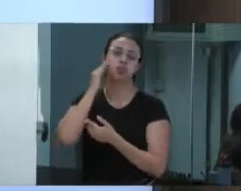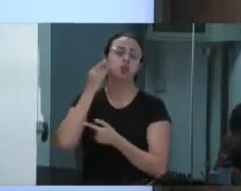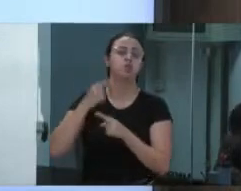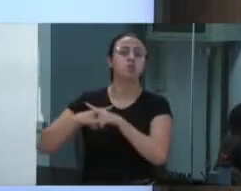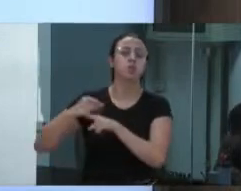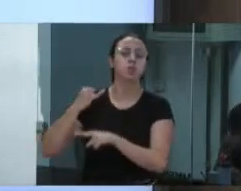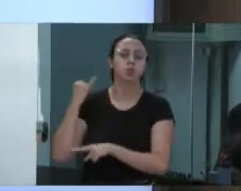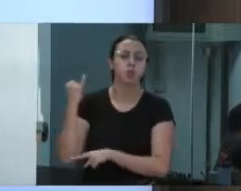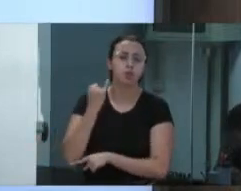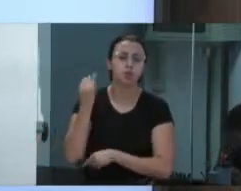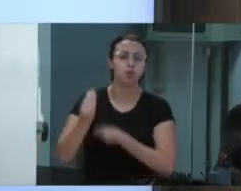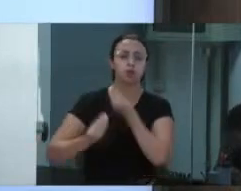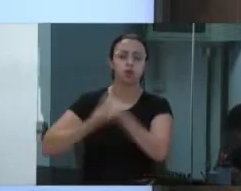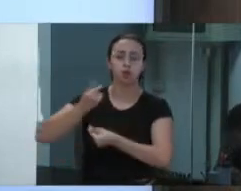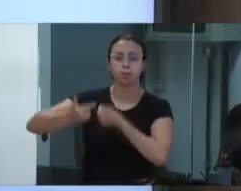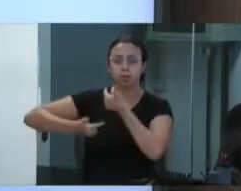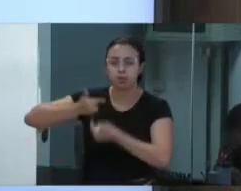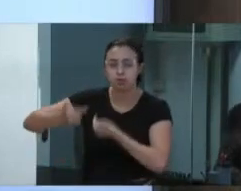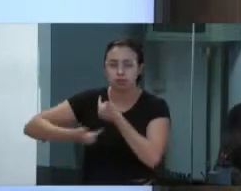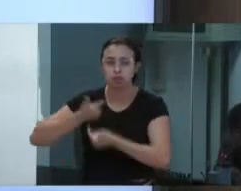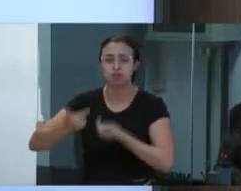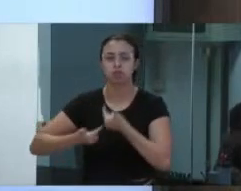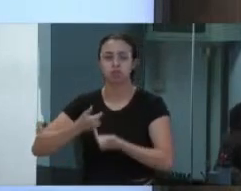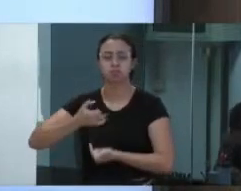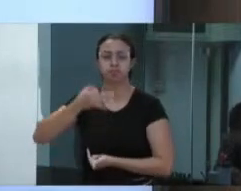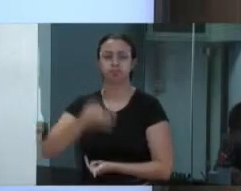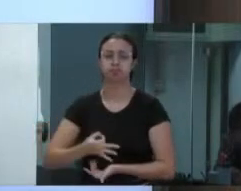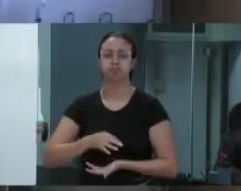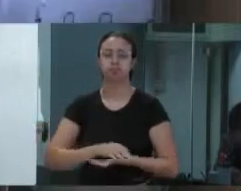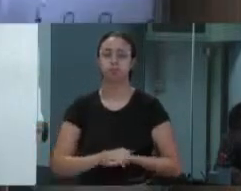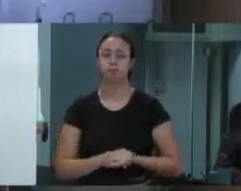disso e como o trabalho foi mais efetivo.